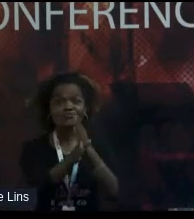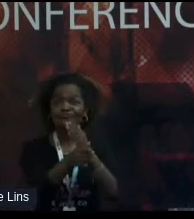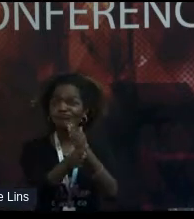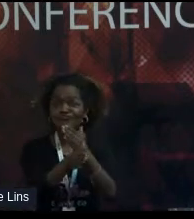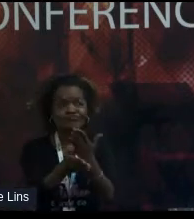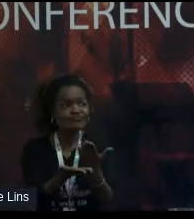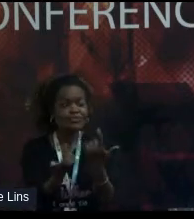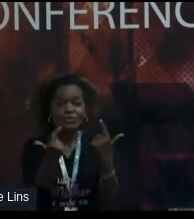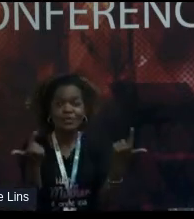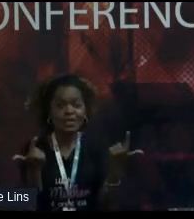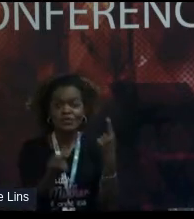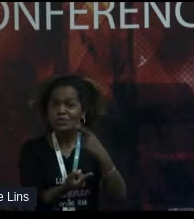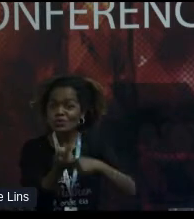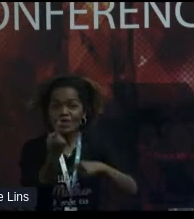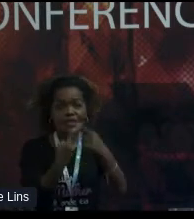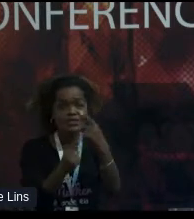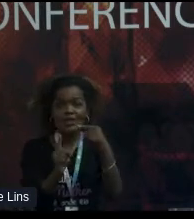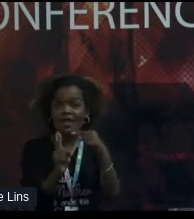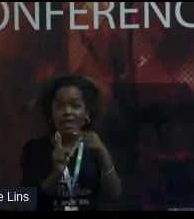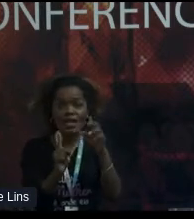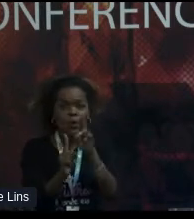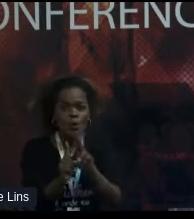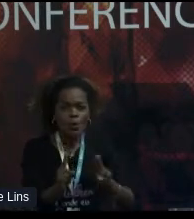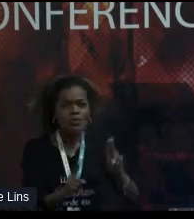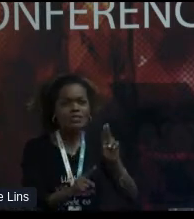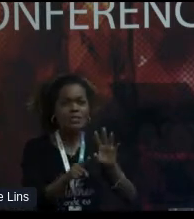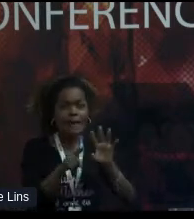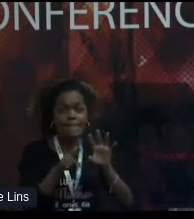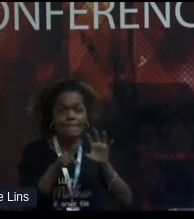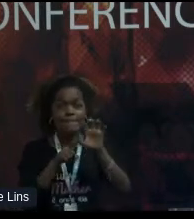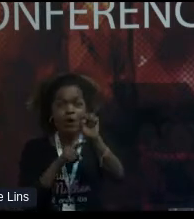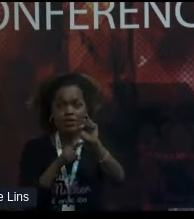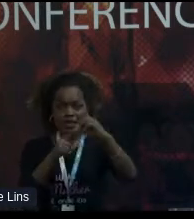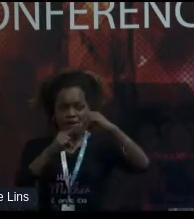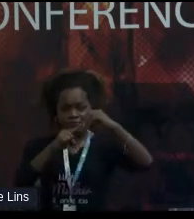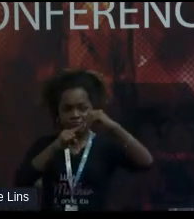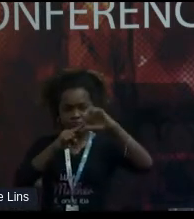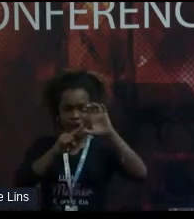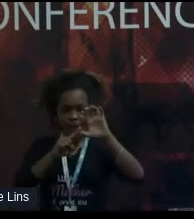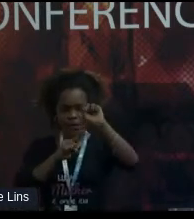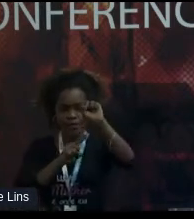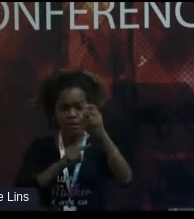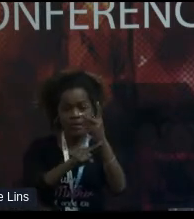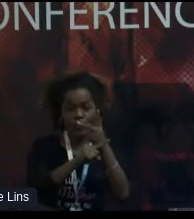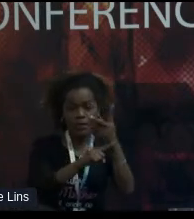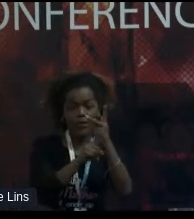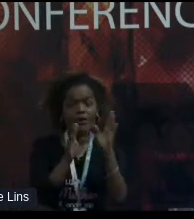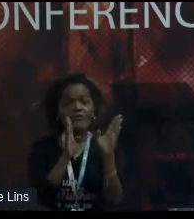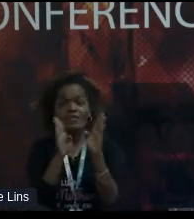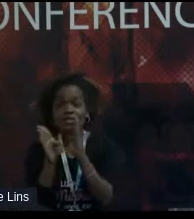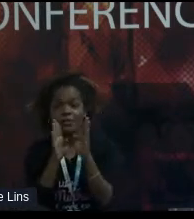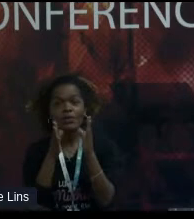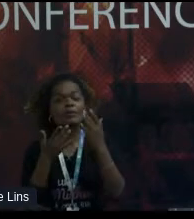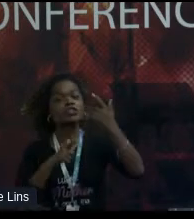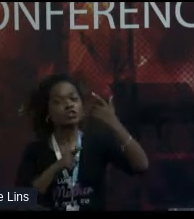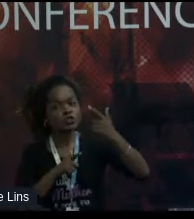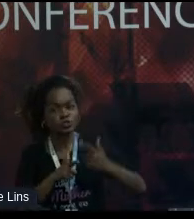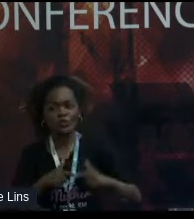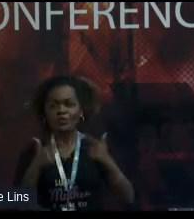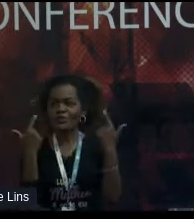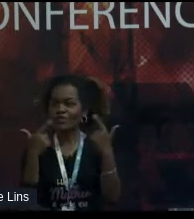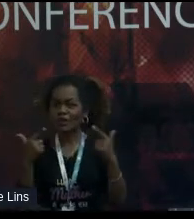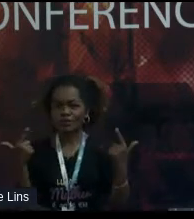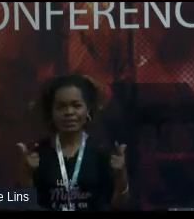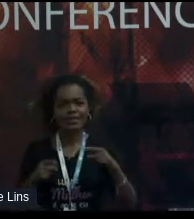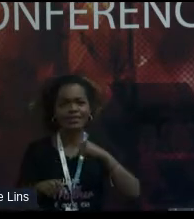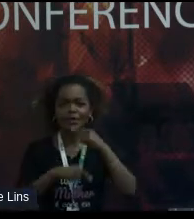Ele utiliza o recurso de busca do leitor de telas para procurar o Facebook, porém, novamente, não tem sucesso. E o